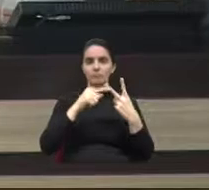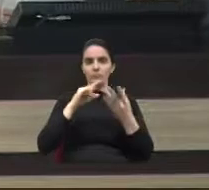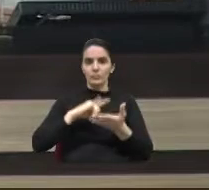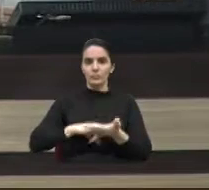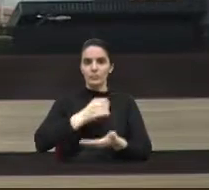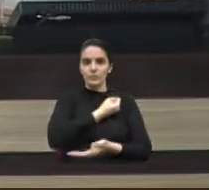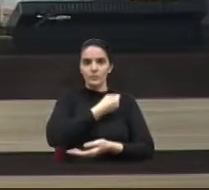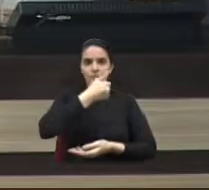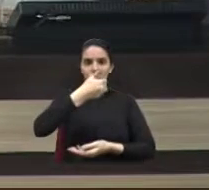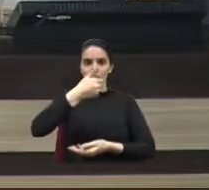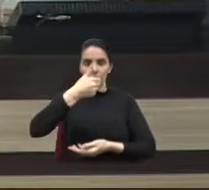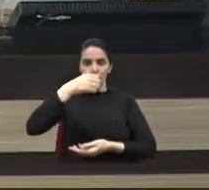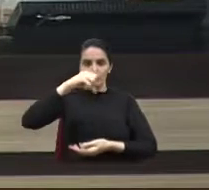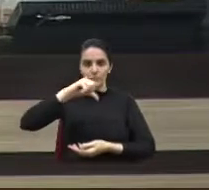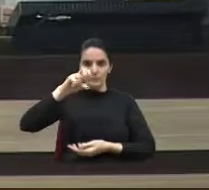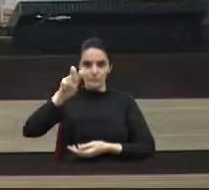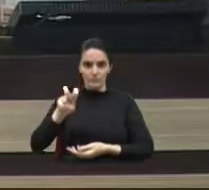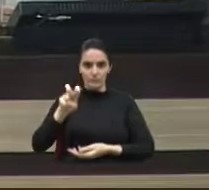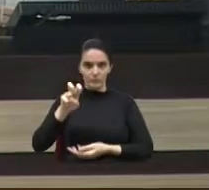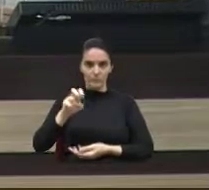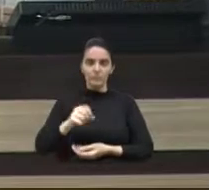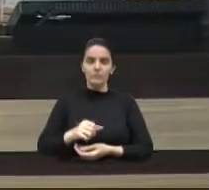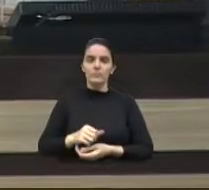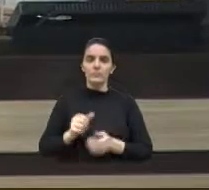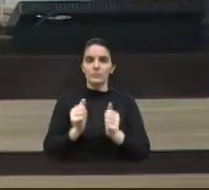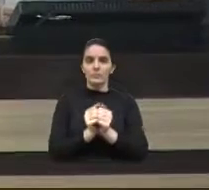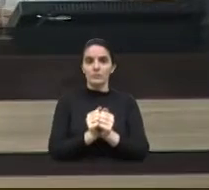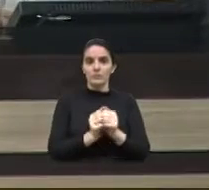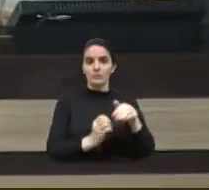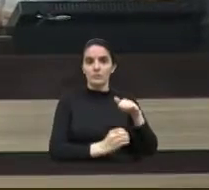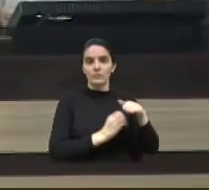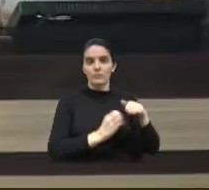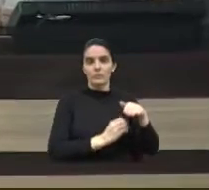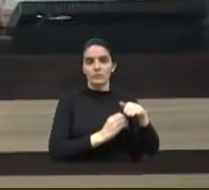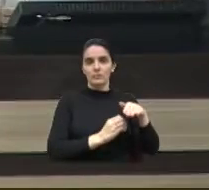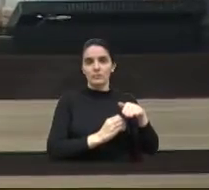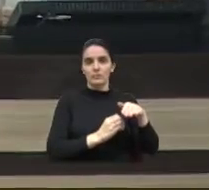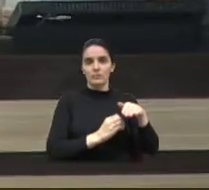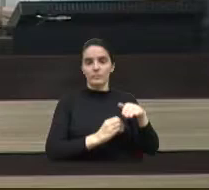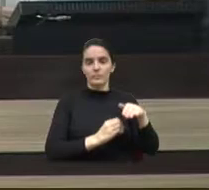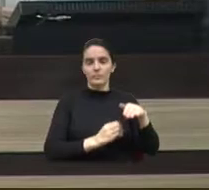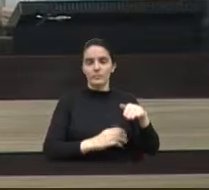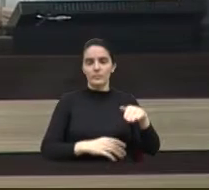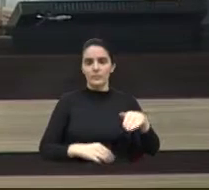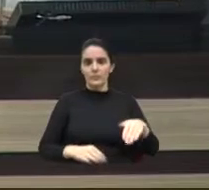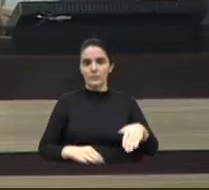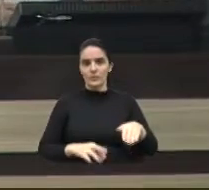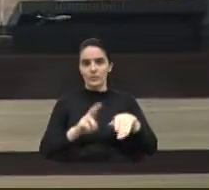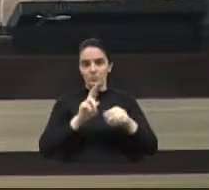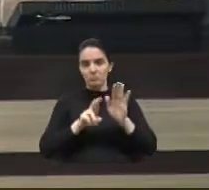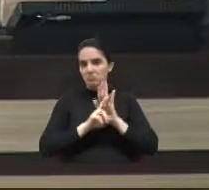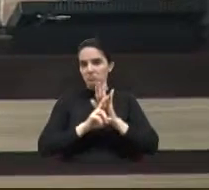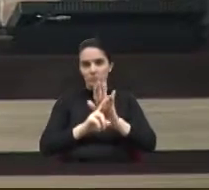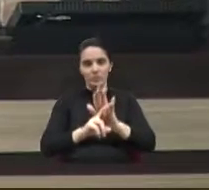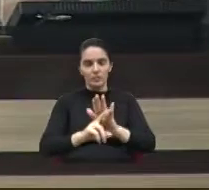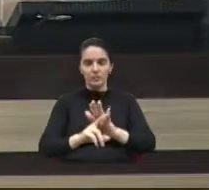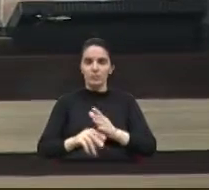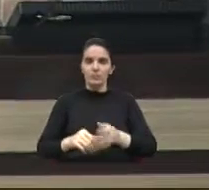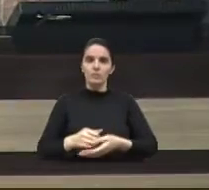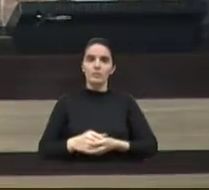número 195/2014, firmado com a empresa Multiway Comércio e Representações Limitada.